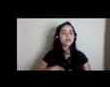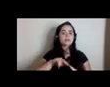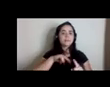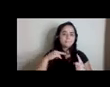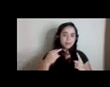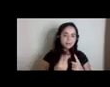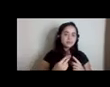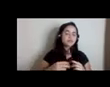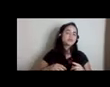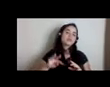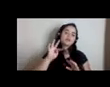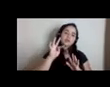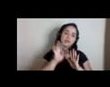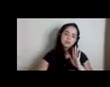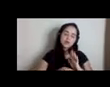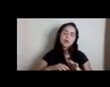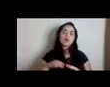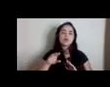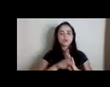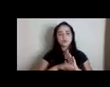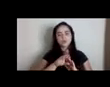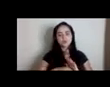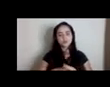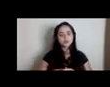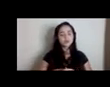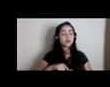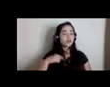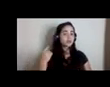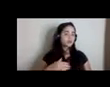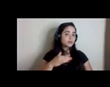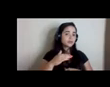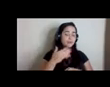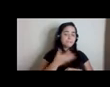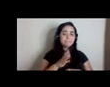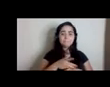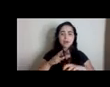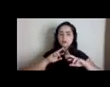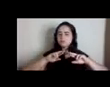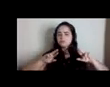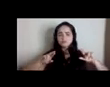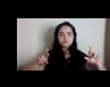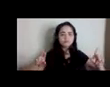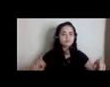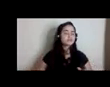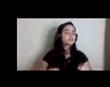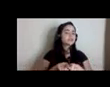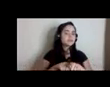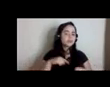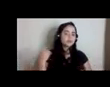e curriculares para as nossas práticas diversas e para as nossas